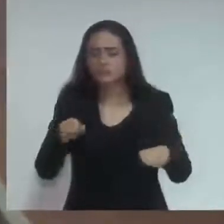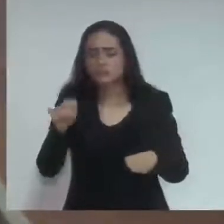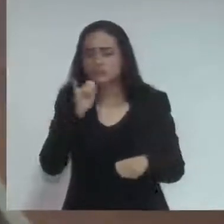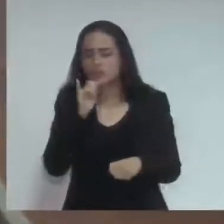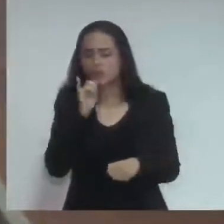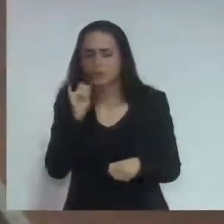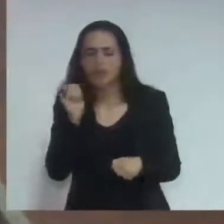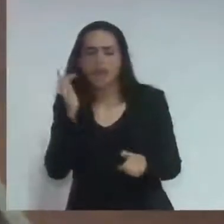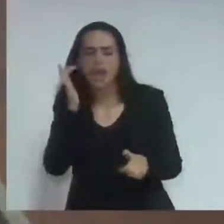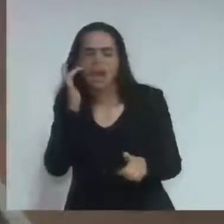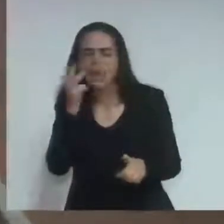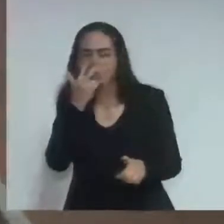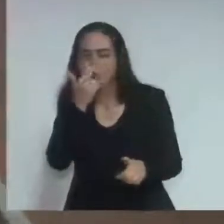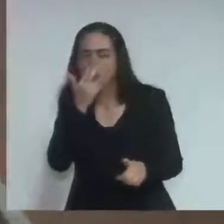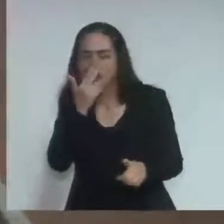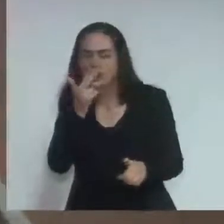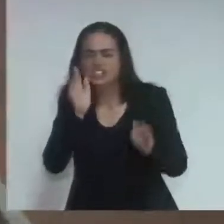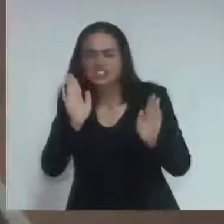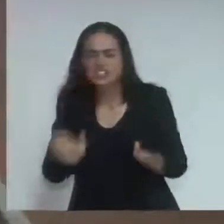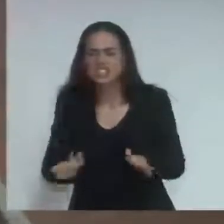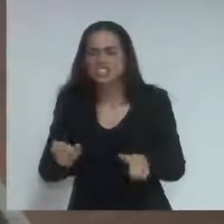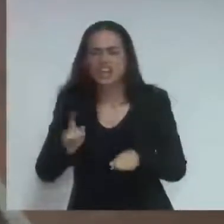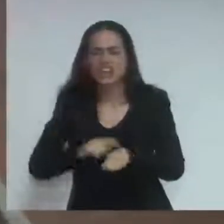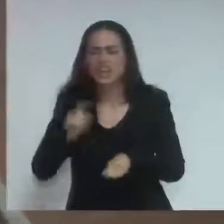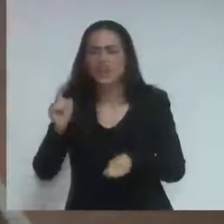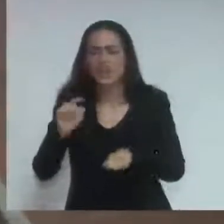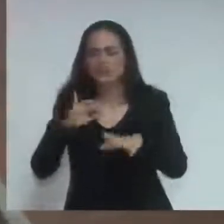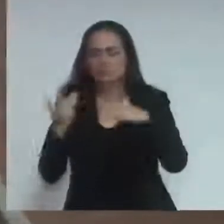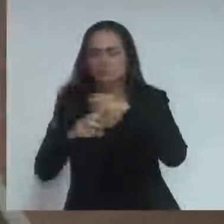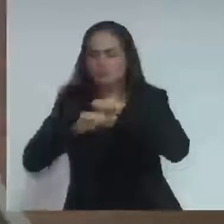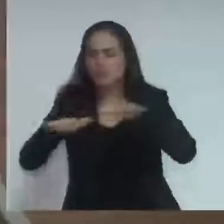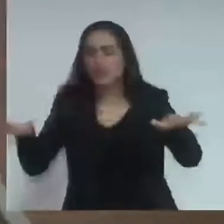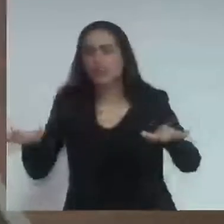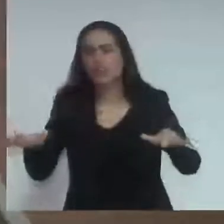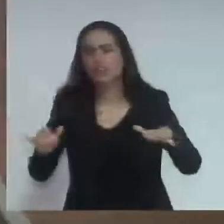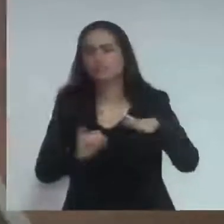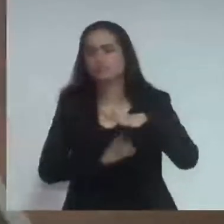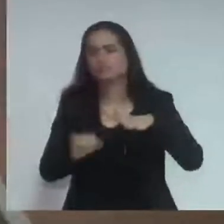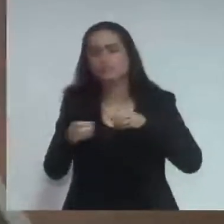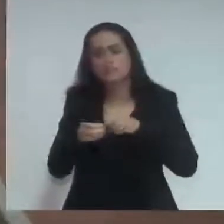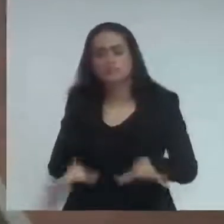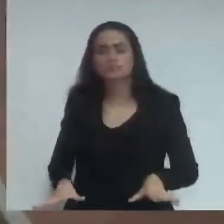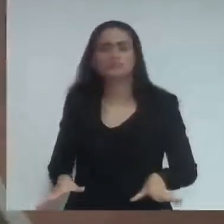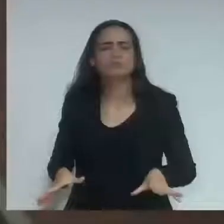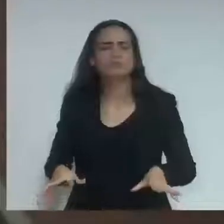dúvida, colocar nas redes sociais, colocar na imprensa, colocar em dúvida, já está causando um grande prejuízo.